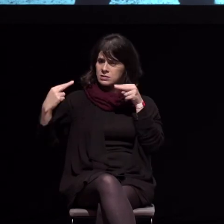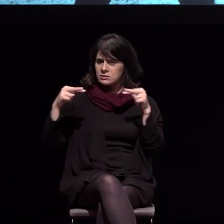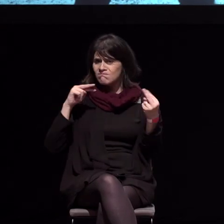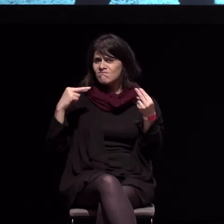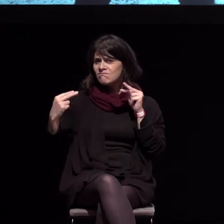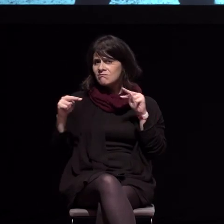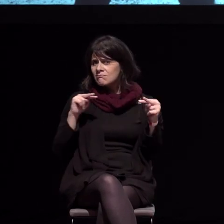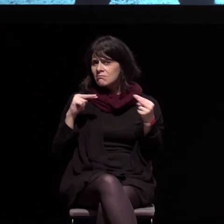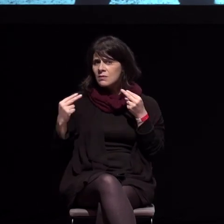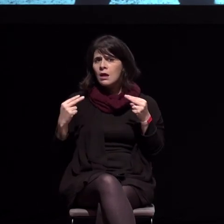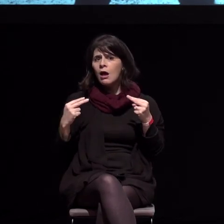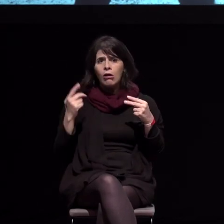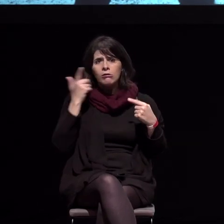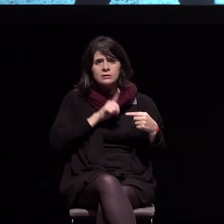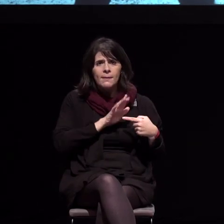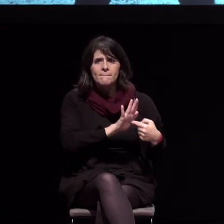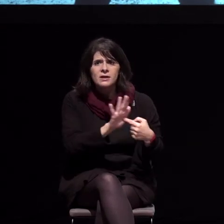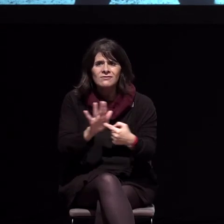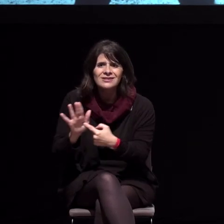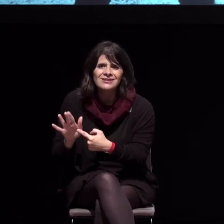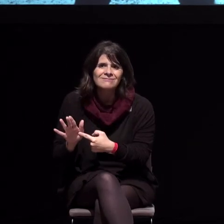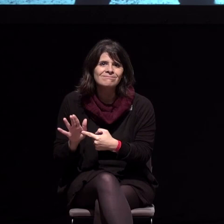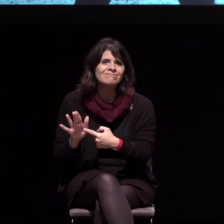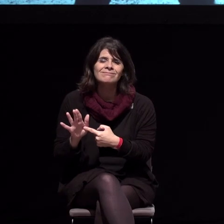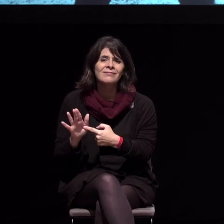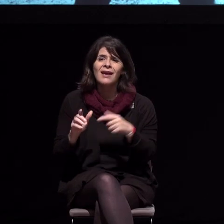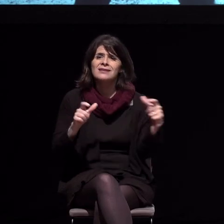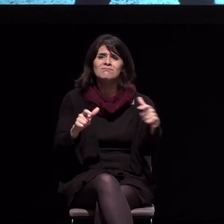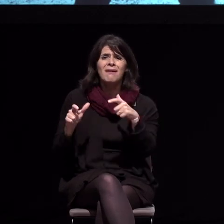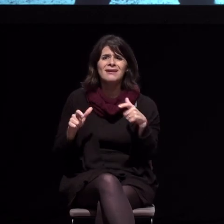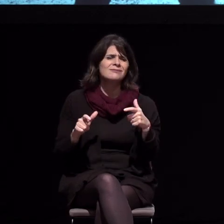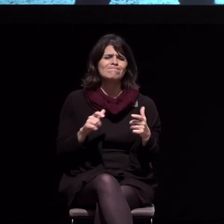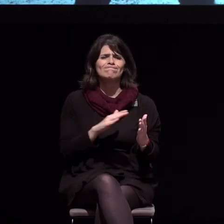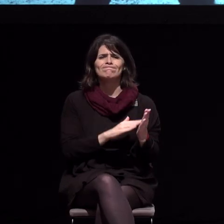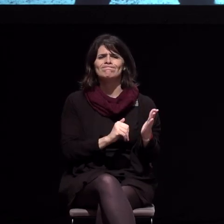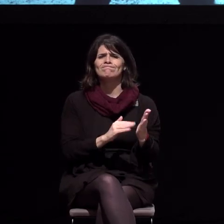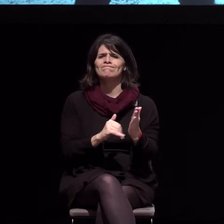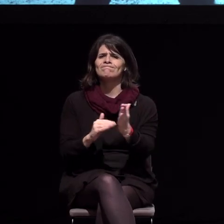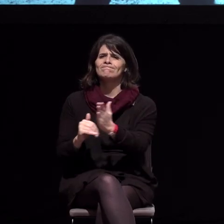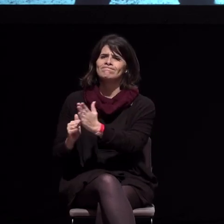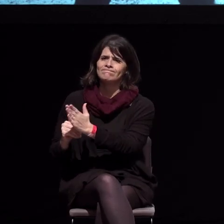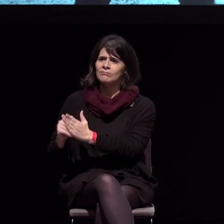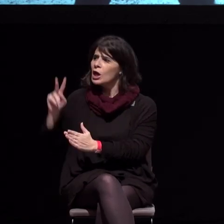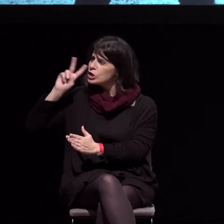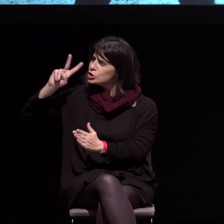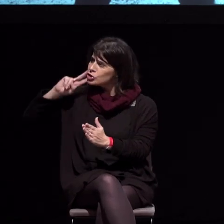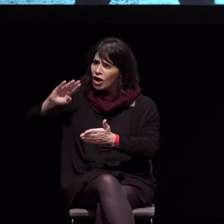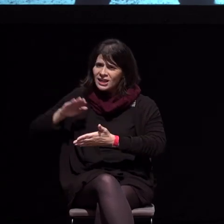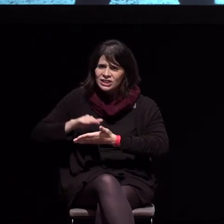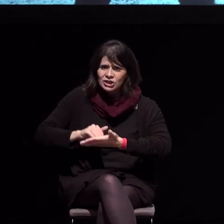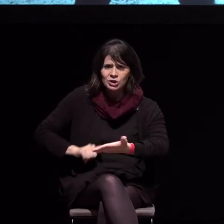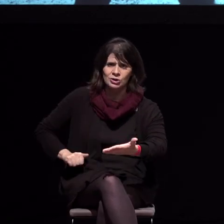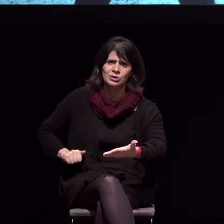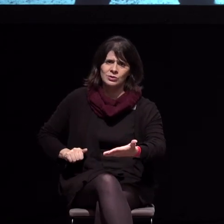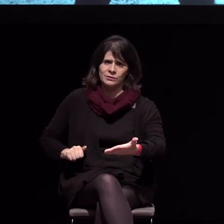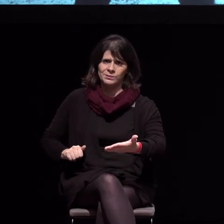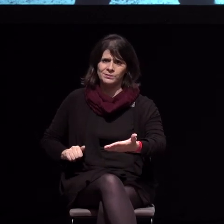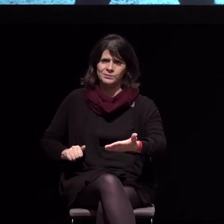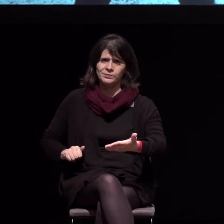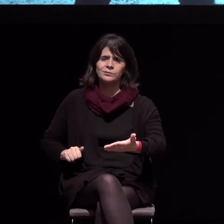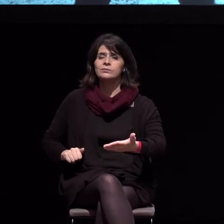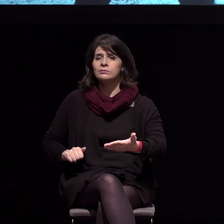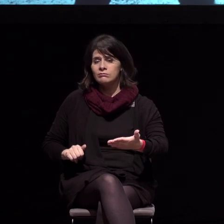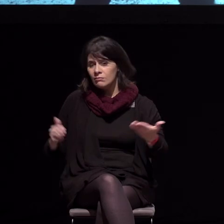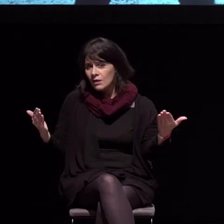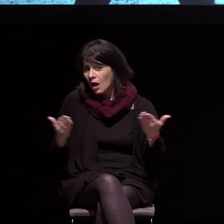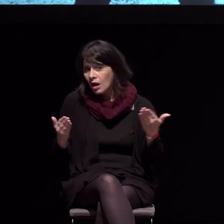reveladores da experiência de ser negro foi historicamente limitado. tornar-se visível e dar a